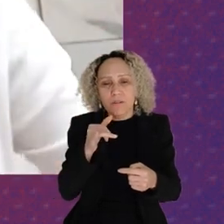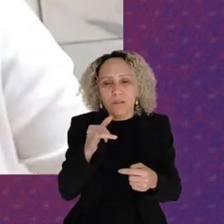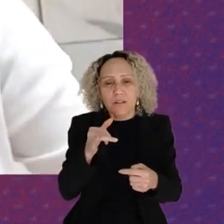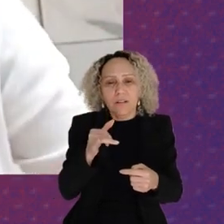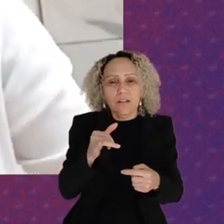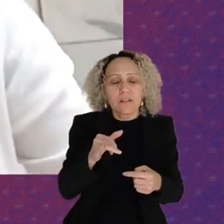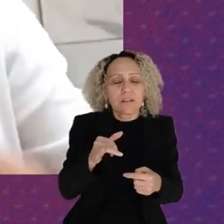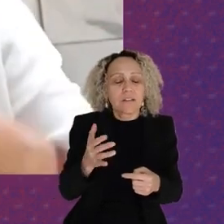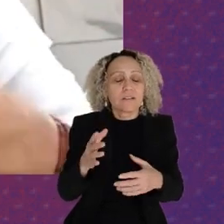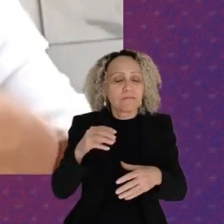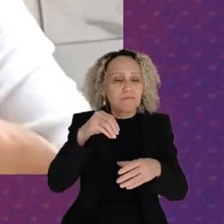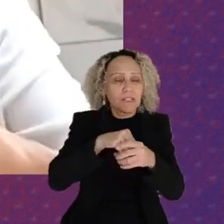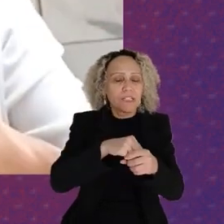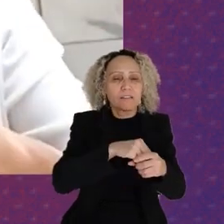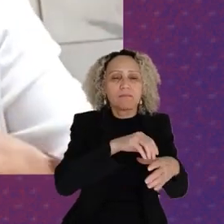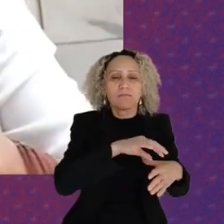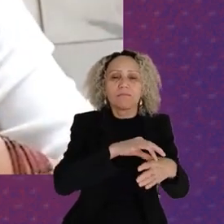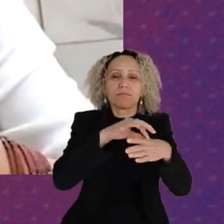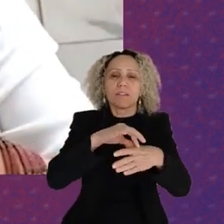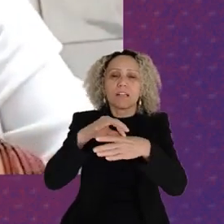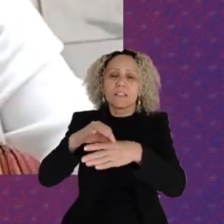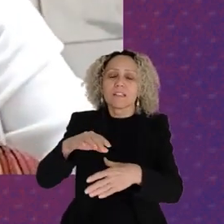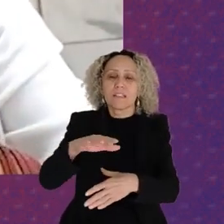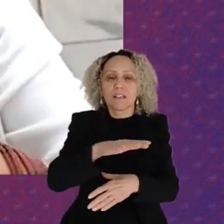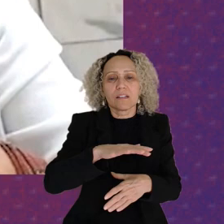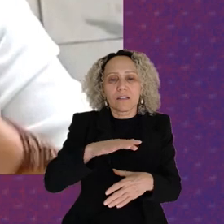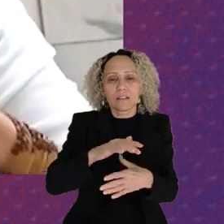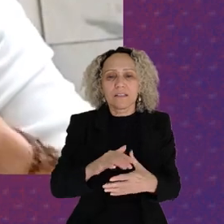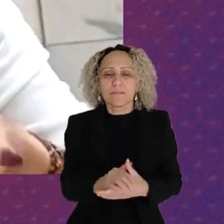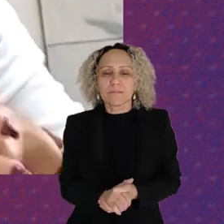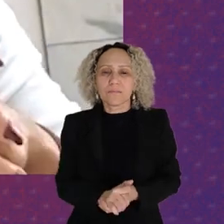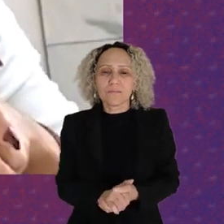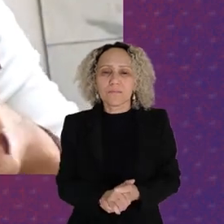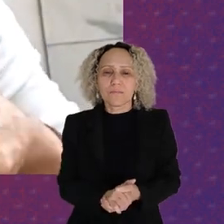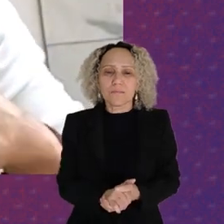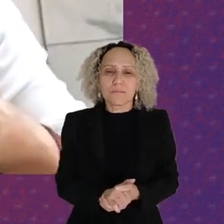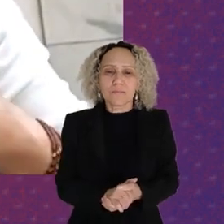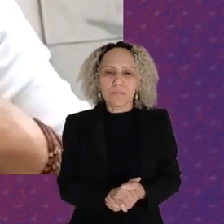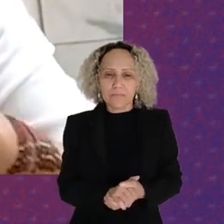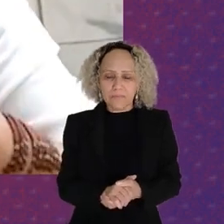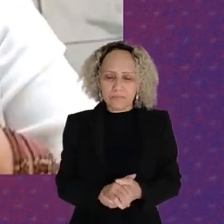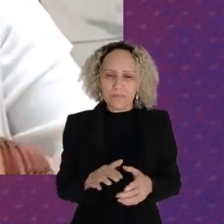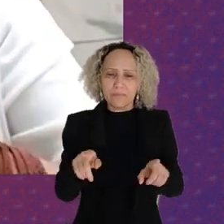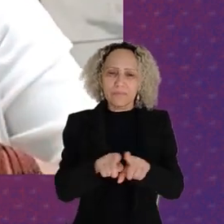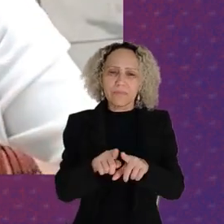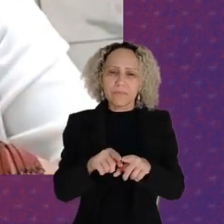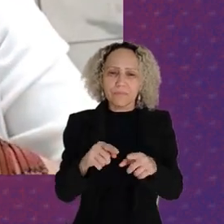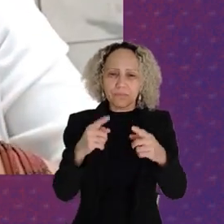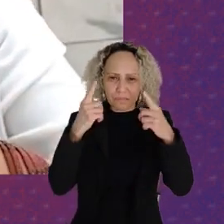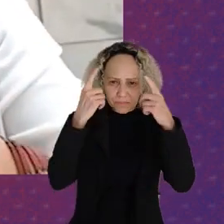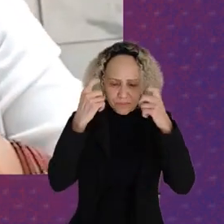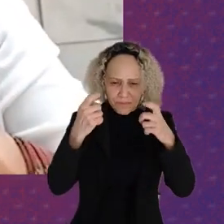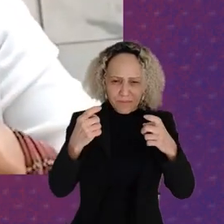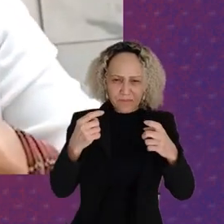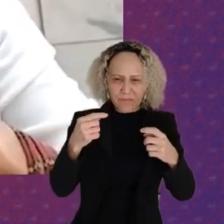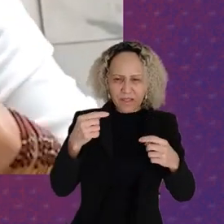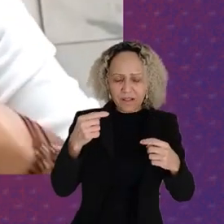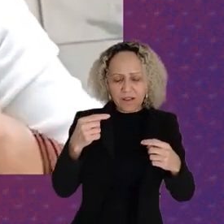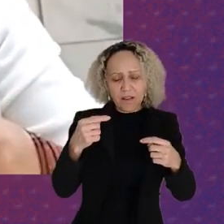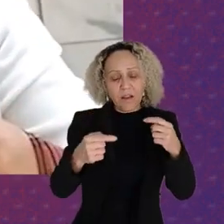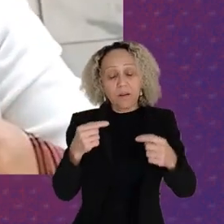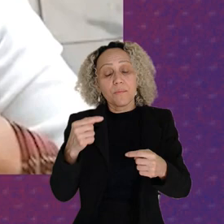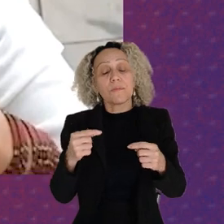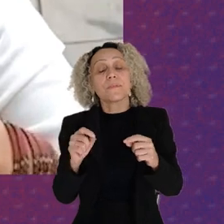sim, aprofundada como forma de rediscutir as estruturas da sociedade,